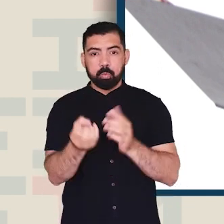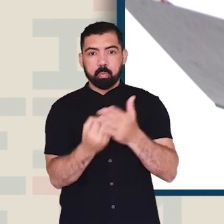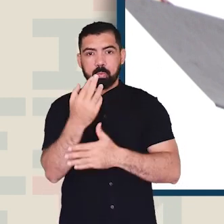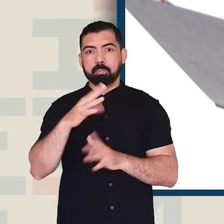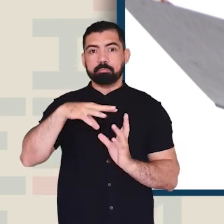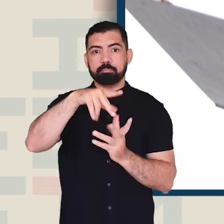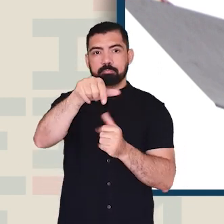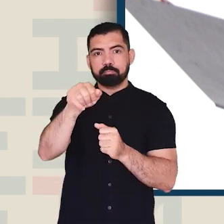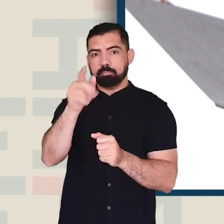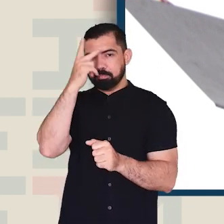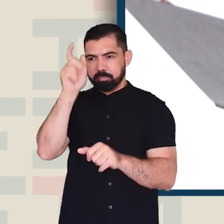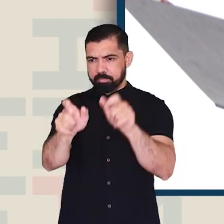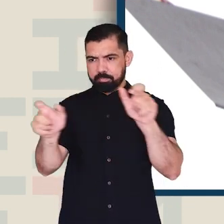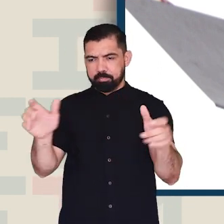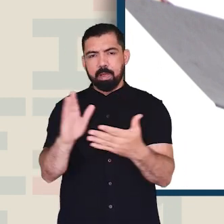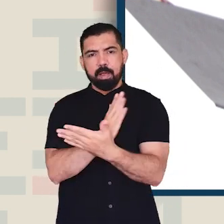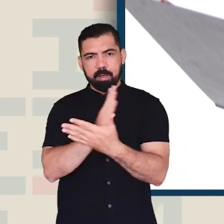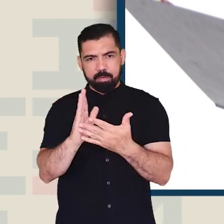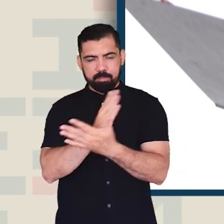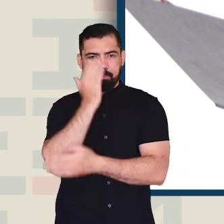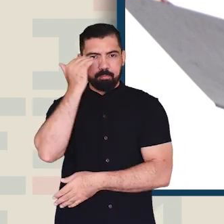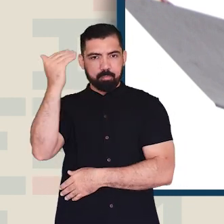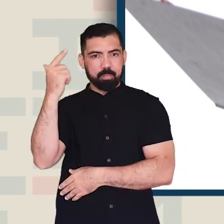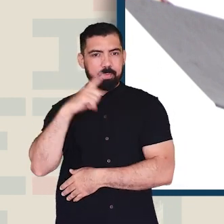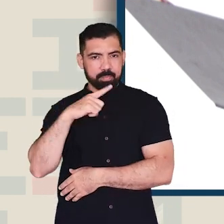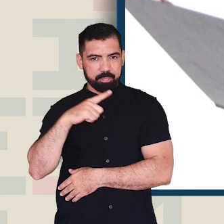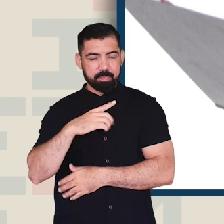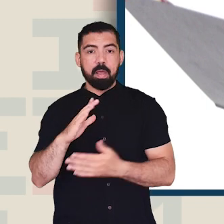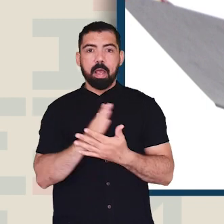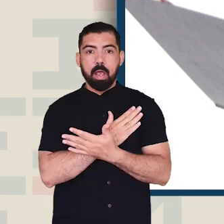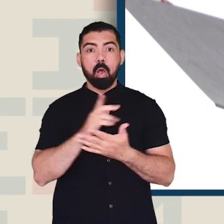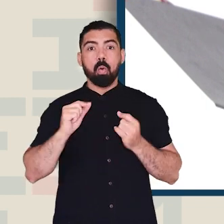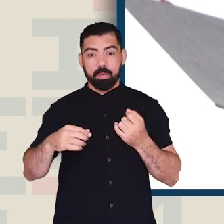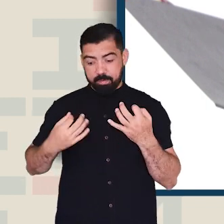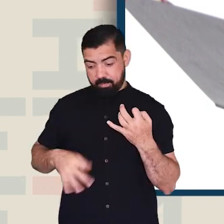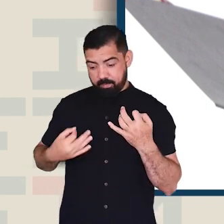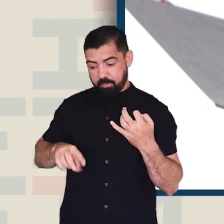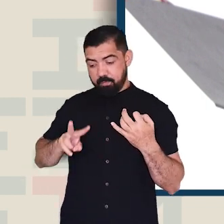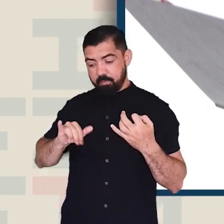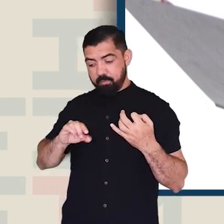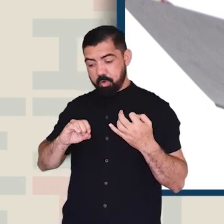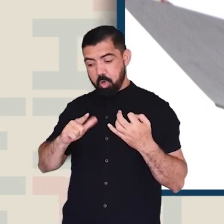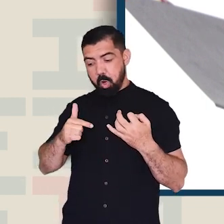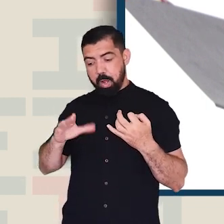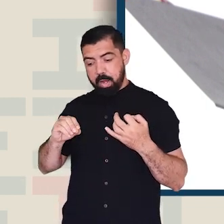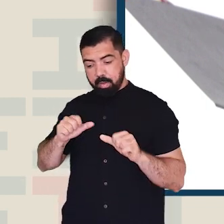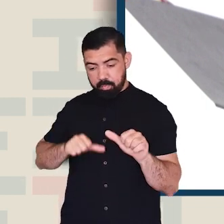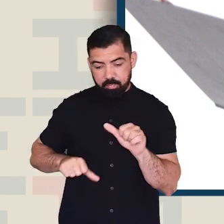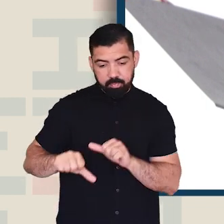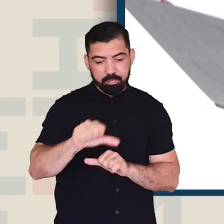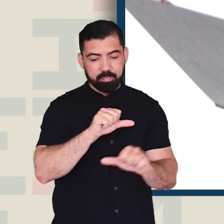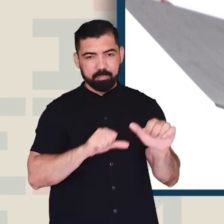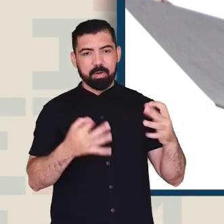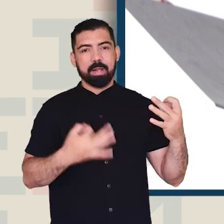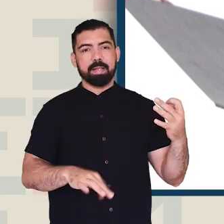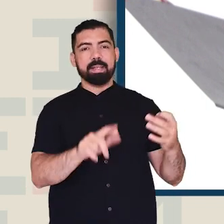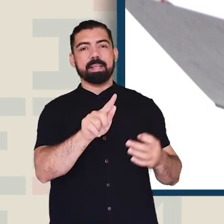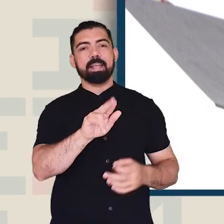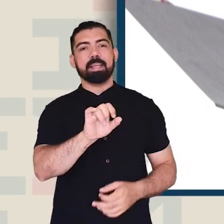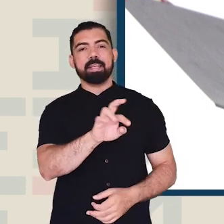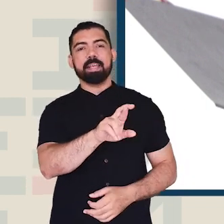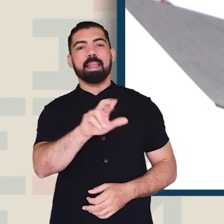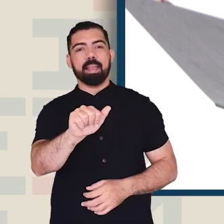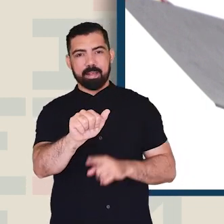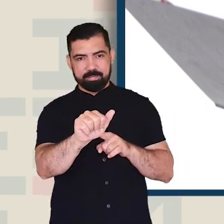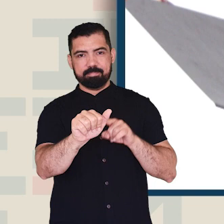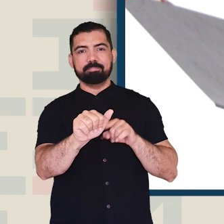mundo alguns virtuosos. Alguns músicos que vinham do violão, como é muito comum, né? Então vieram esses